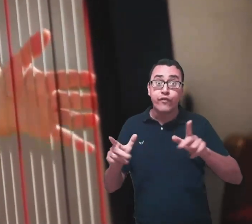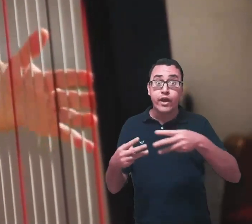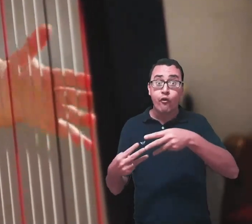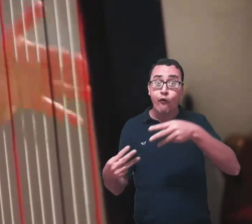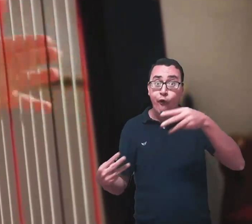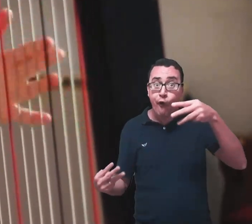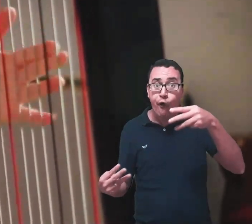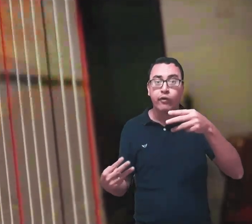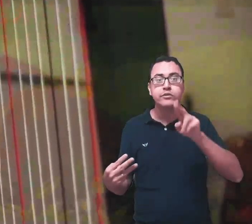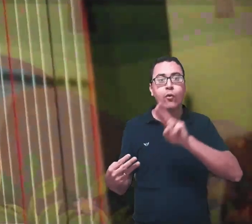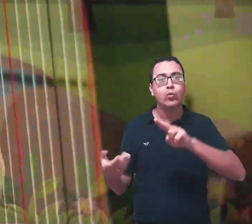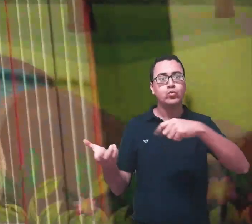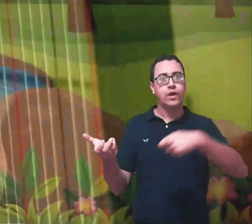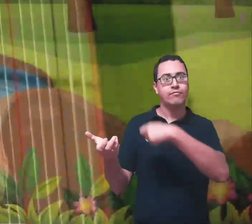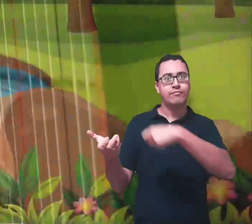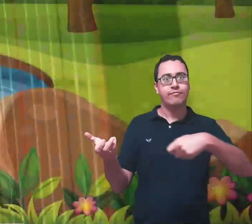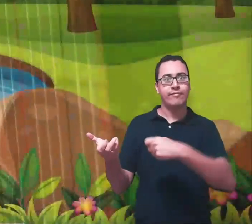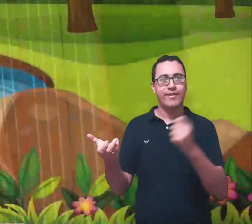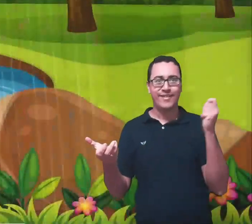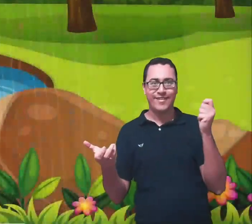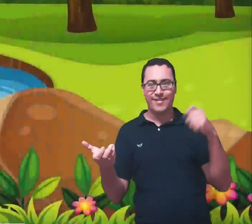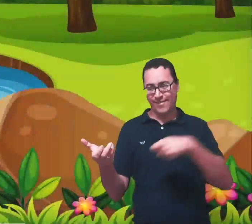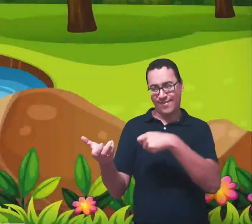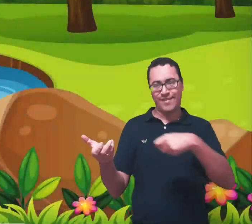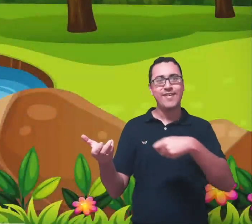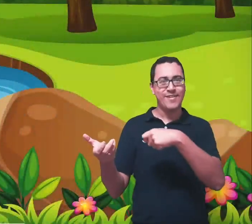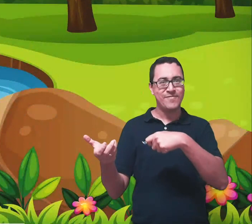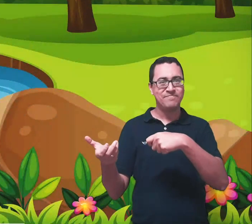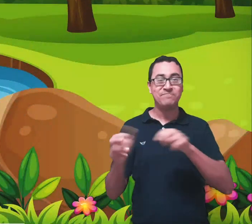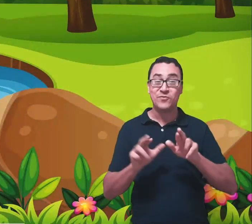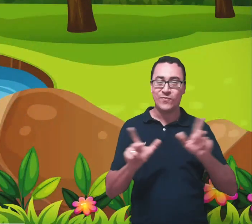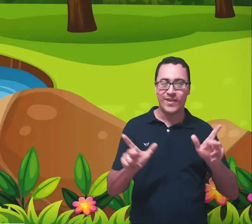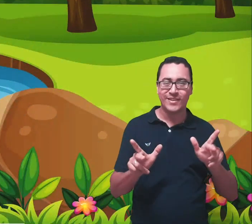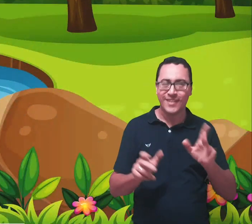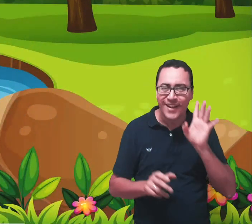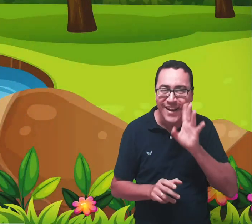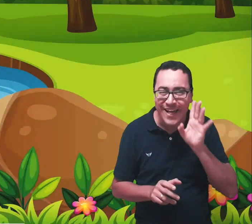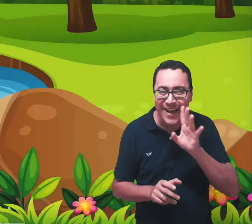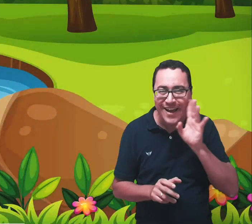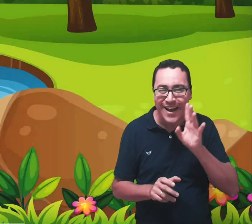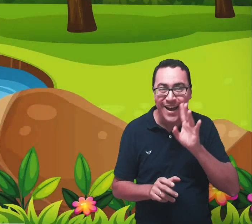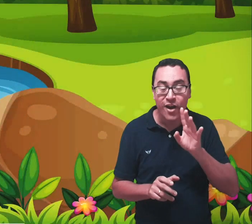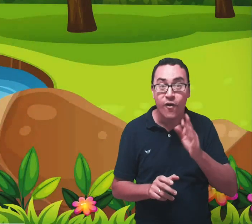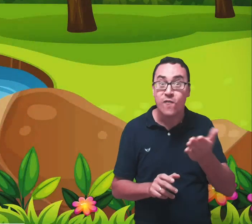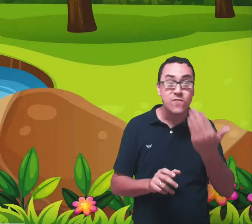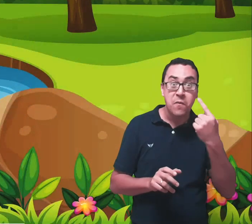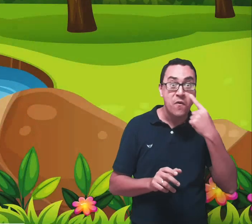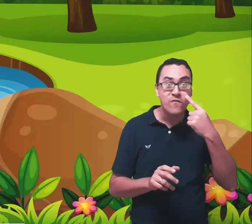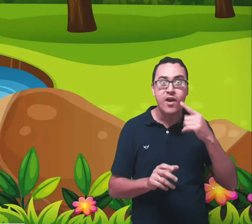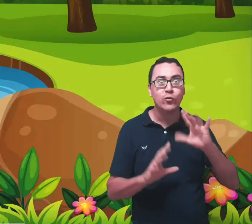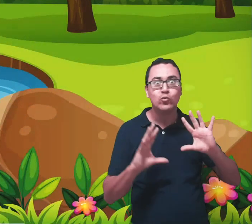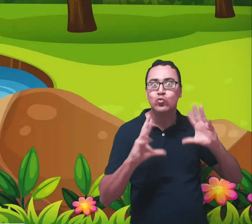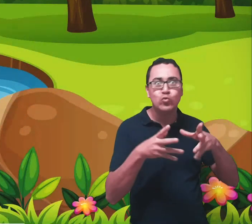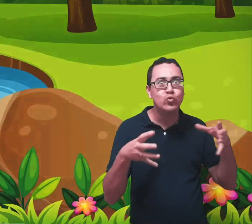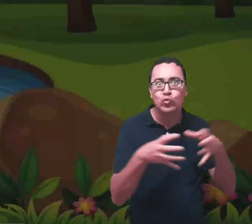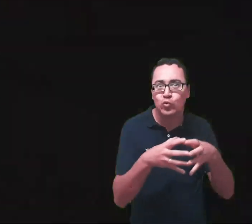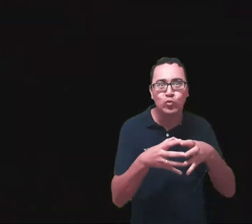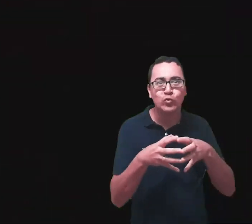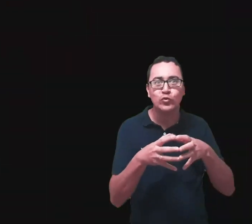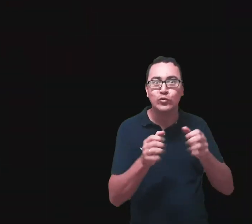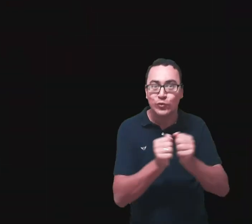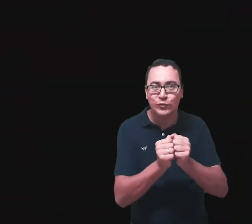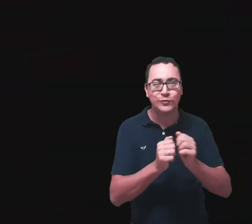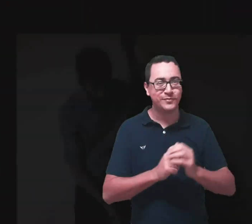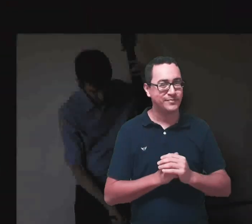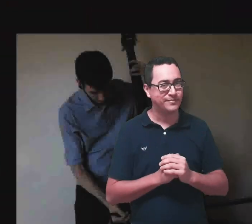usado principalmente o arco. Muito legal, não é mesmo? Vamos ouvir como fica todos juntos?